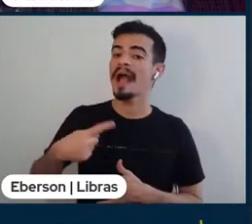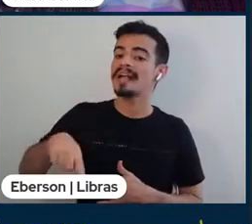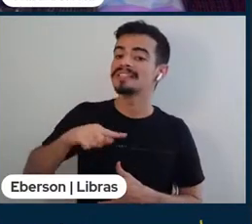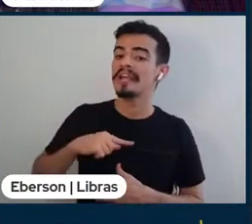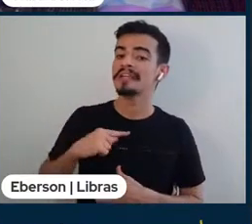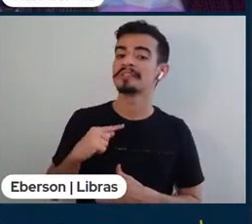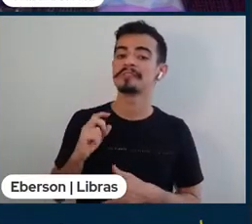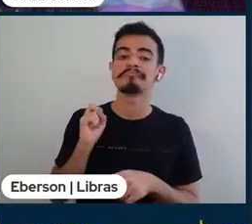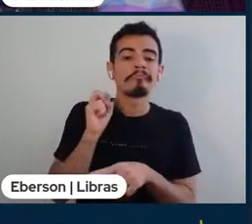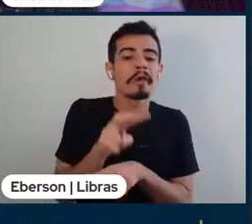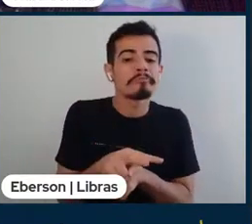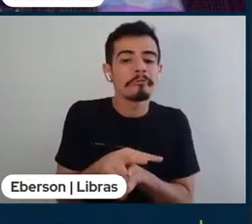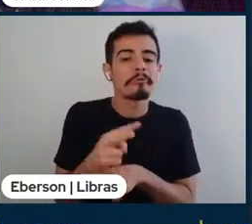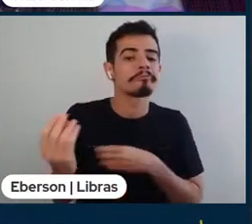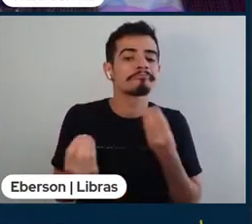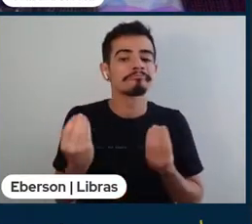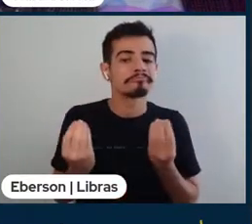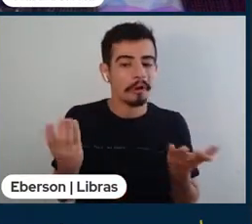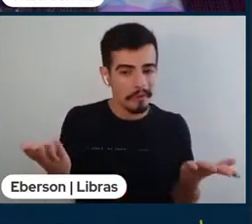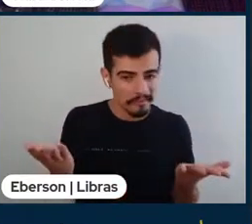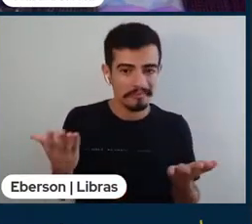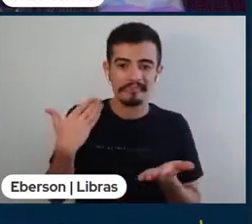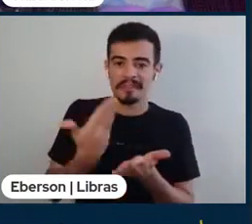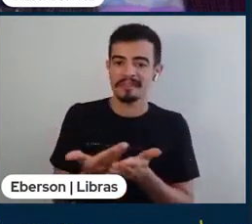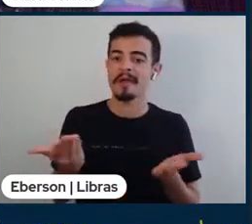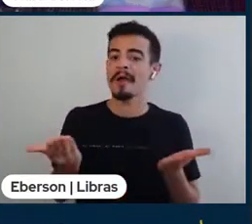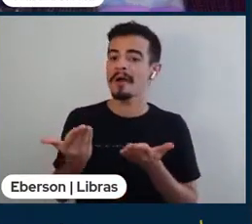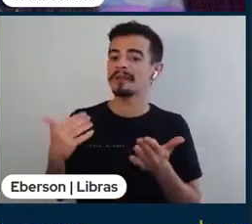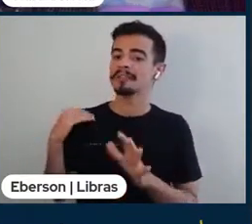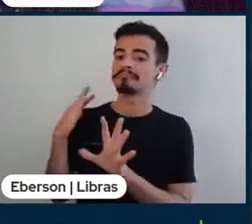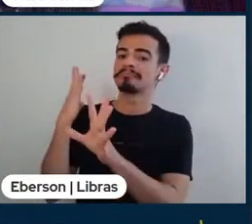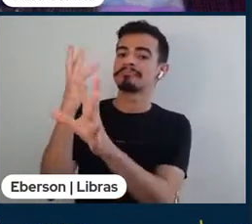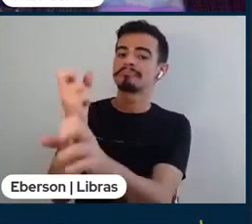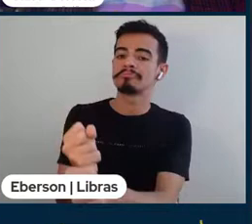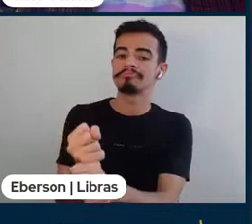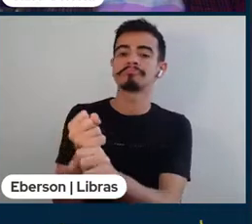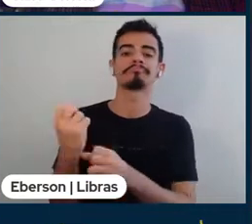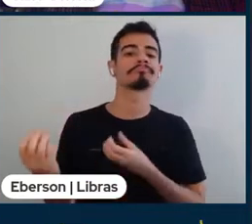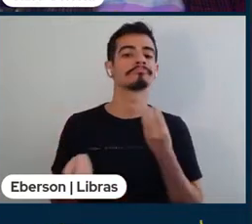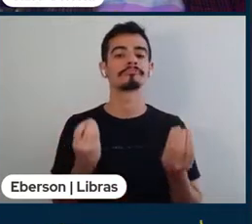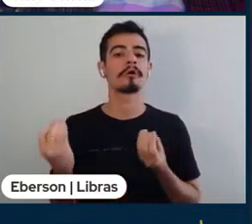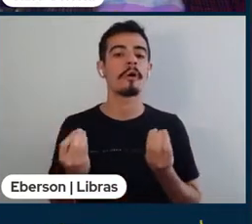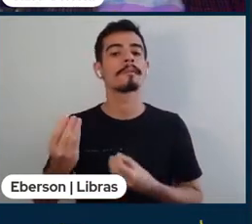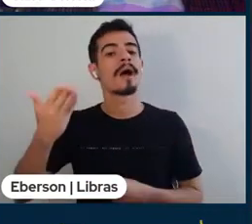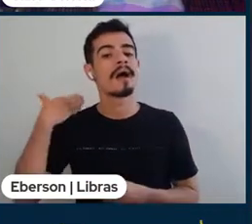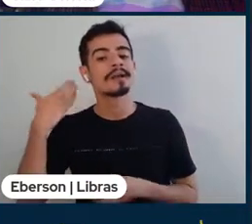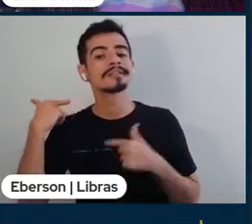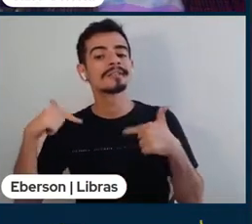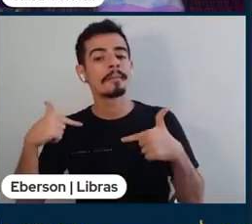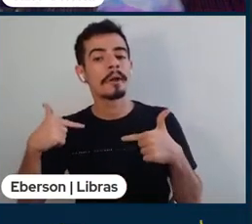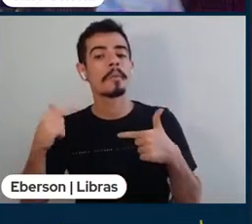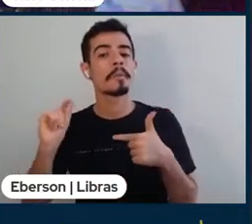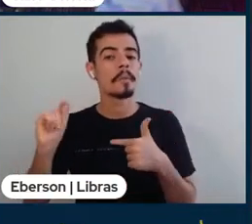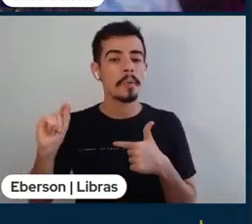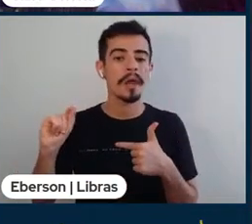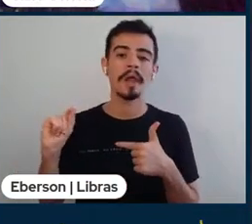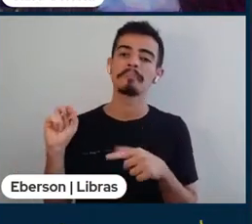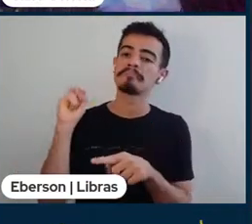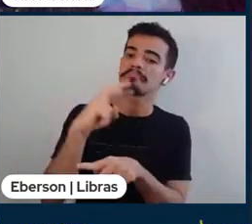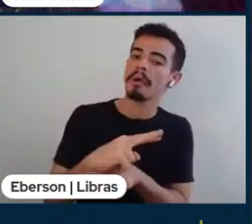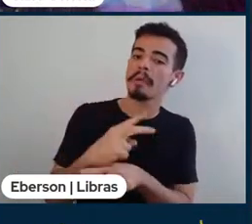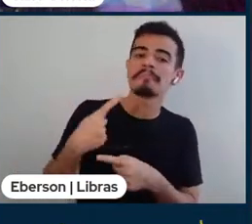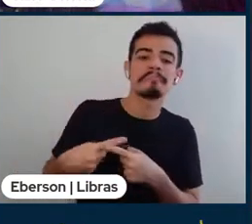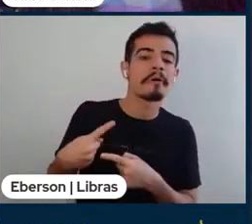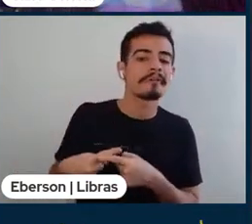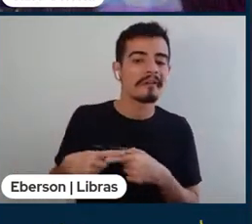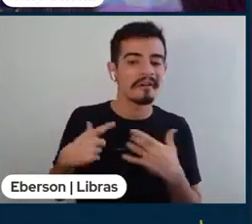foi para a gente chegar aqui, né? Como que foi que a gente veio? De onde a gente veio? Por que que a gente veio? Então,